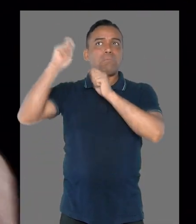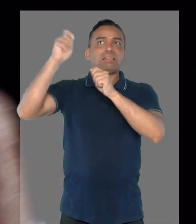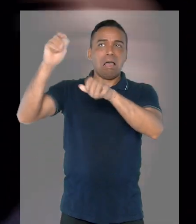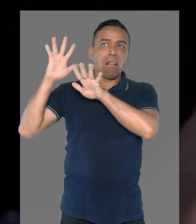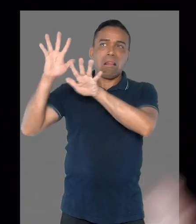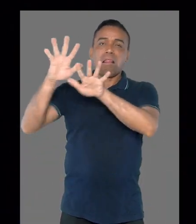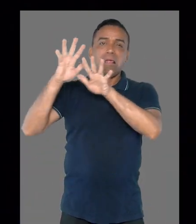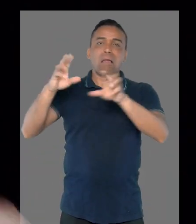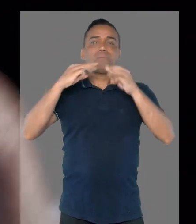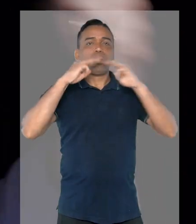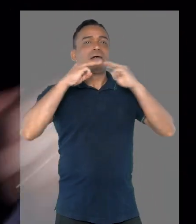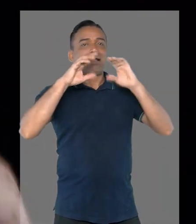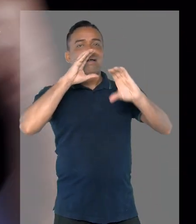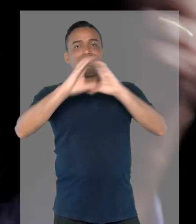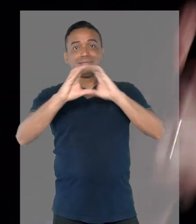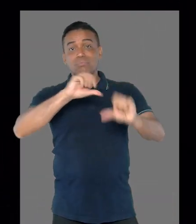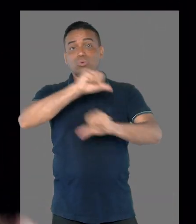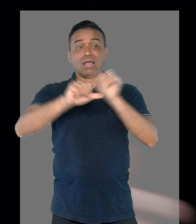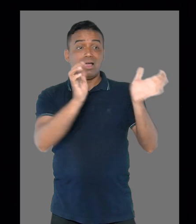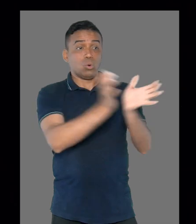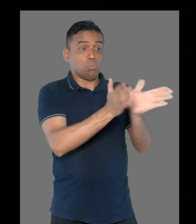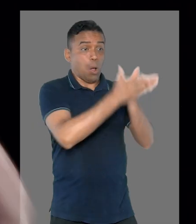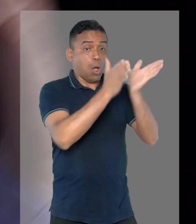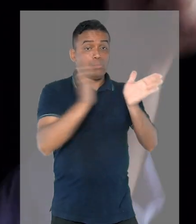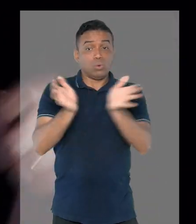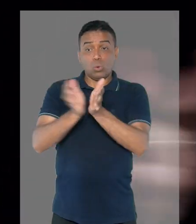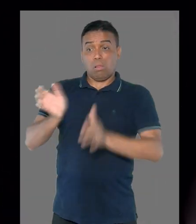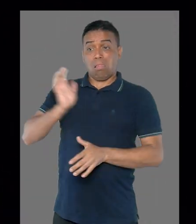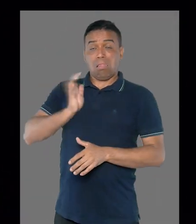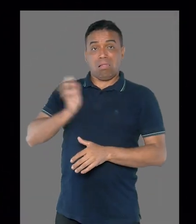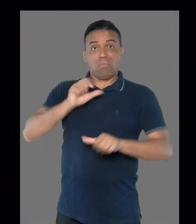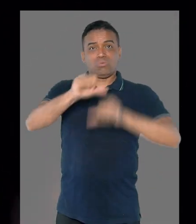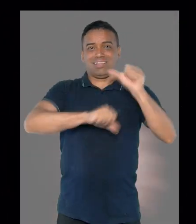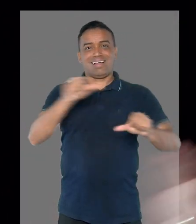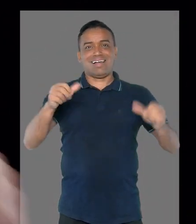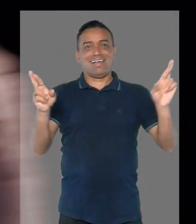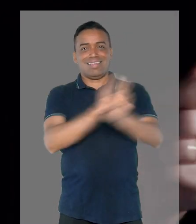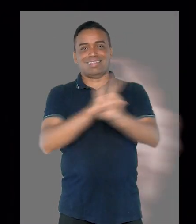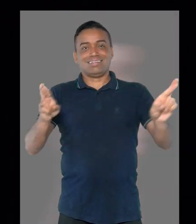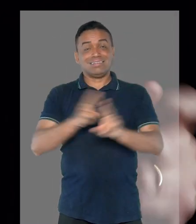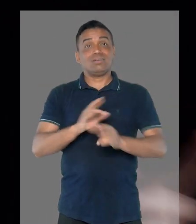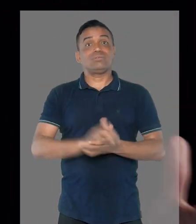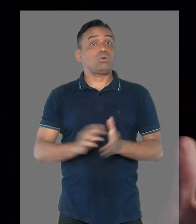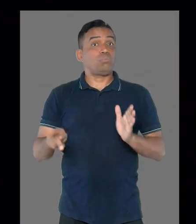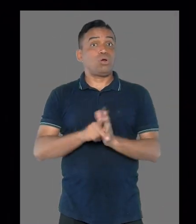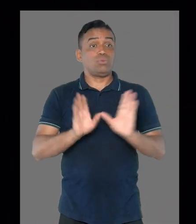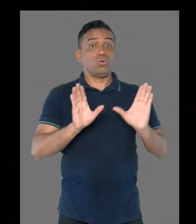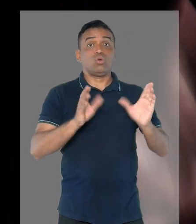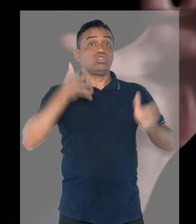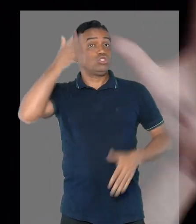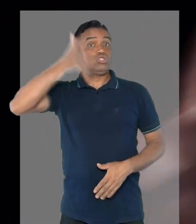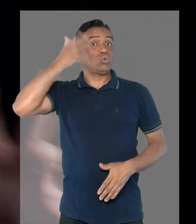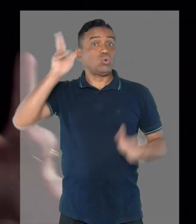propaganda, ele querendo mudar as relações de classe na carta, querendo, enfim, um discurso ultra-esquerda também na